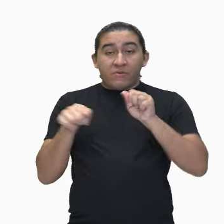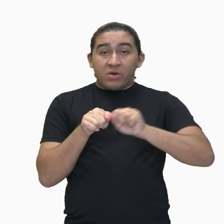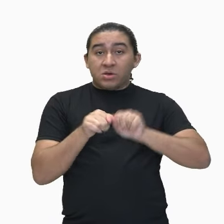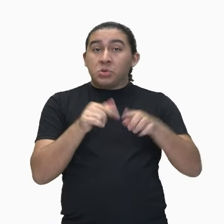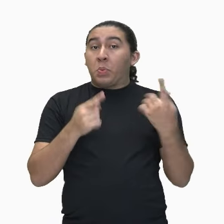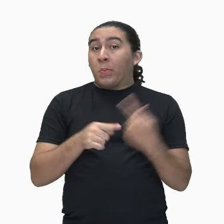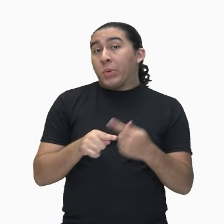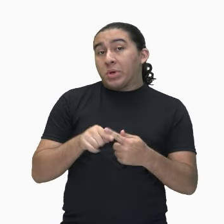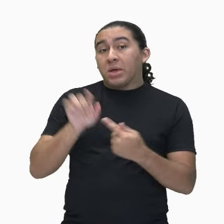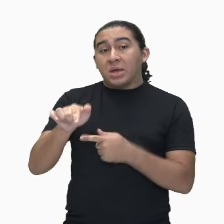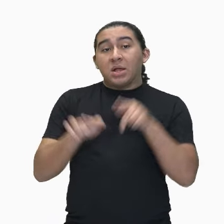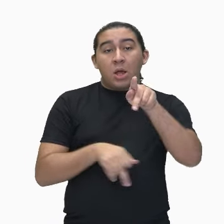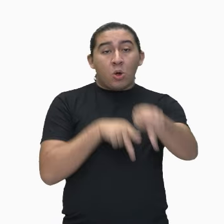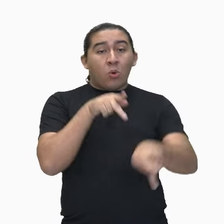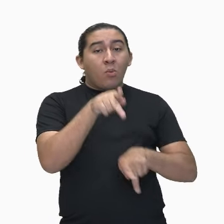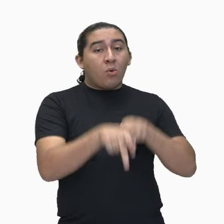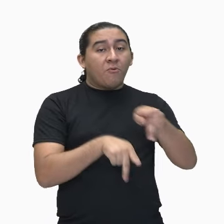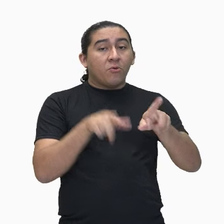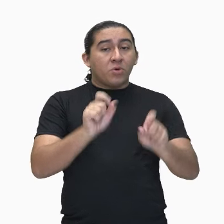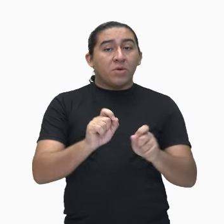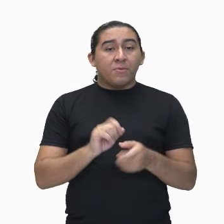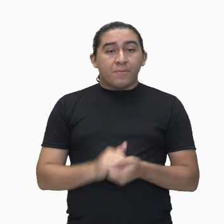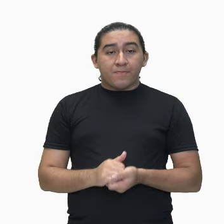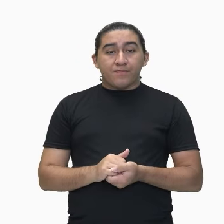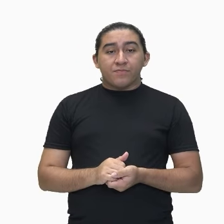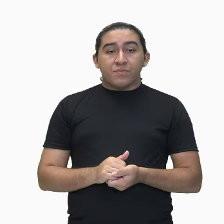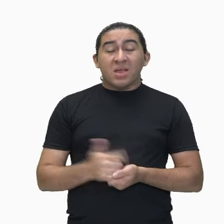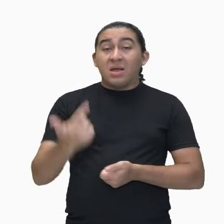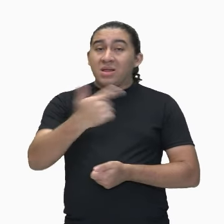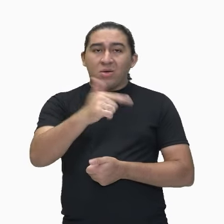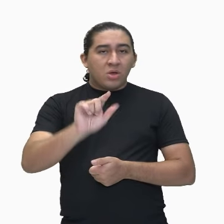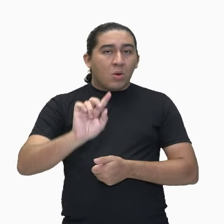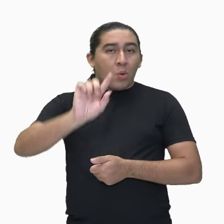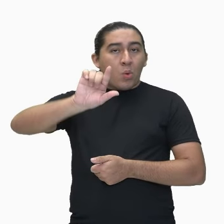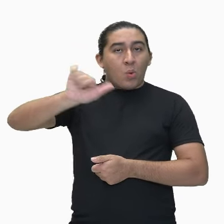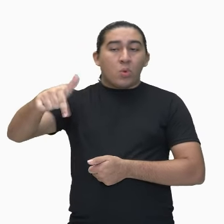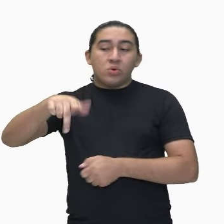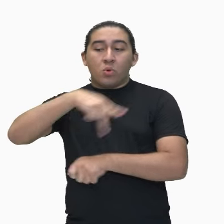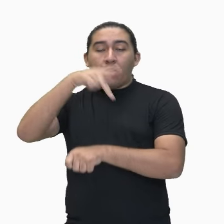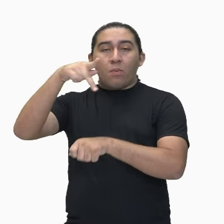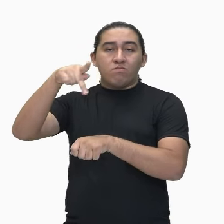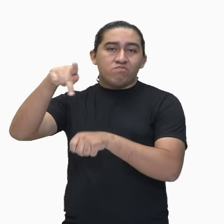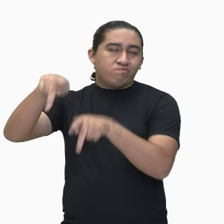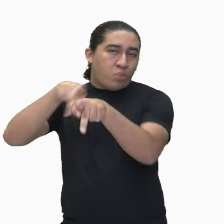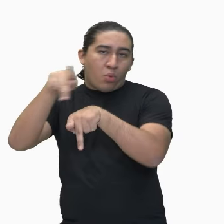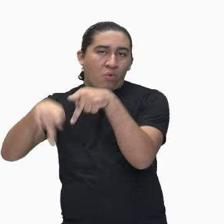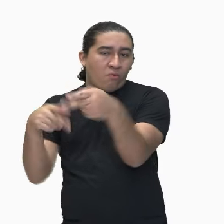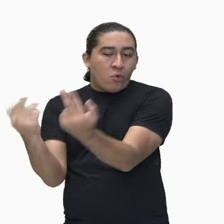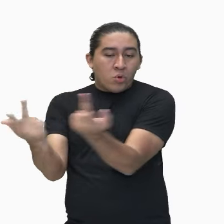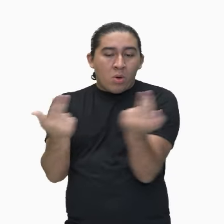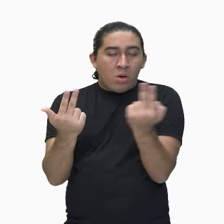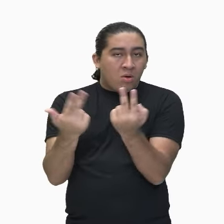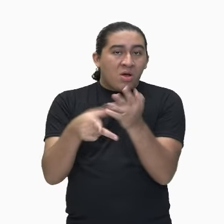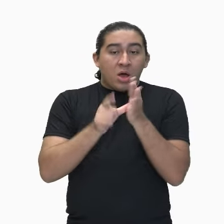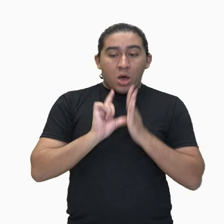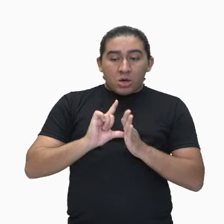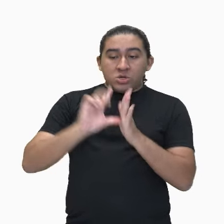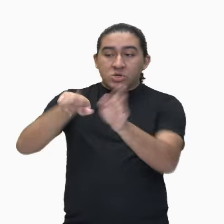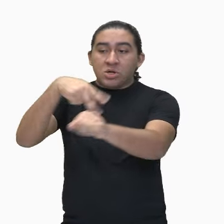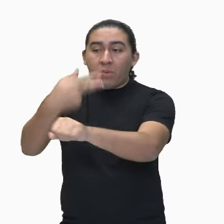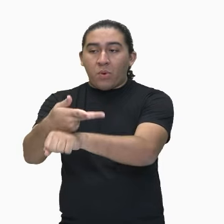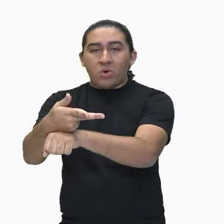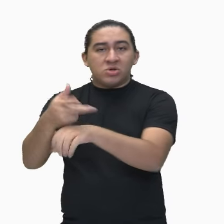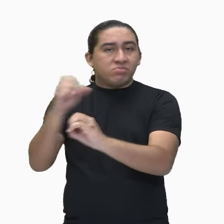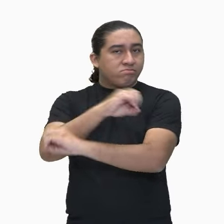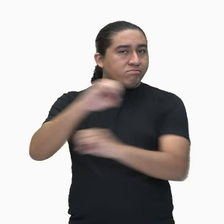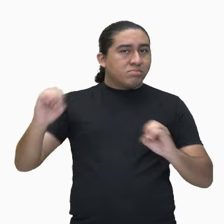foram um povo excepcional, sem nenhum outro semelhante a eles, nem antes e nem depois. Então foram os únicos a